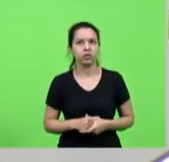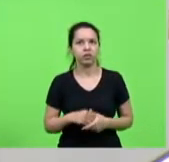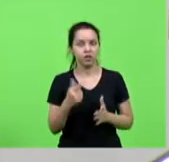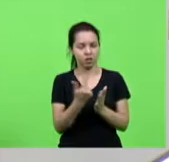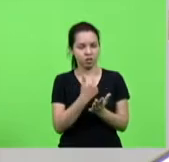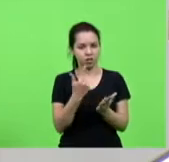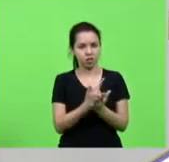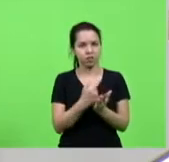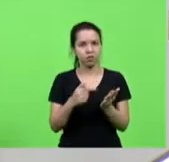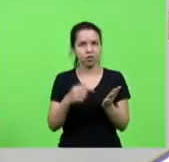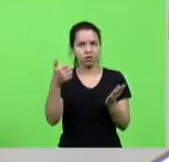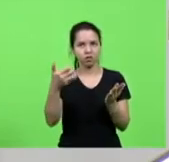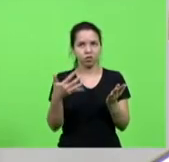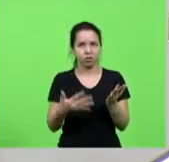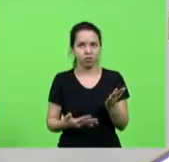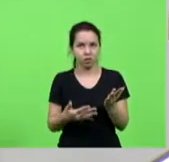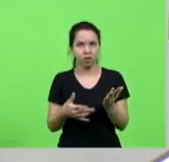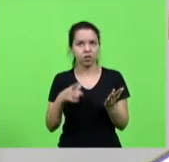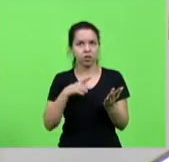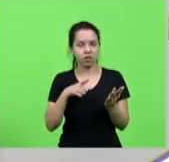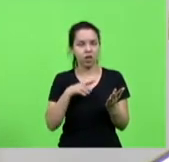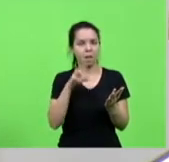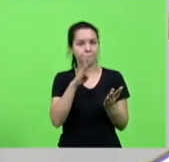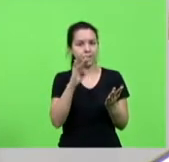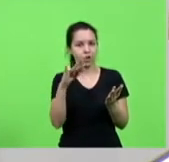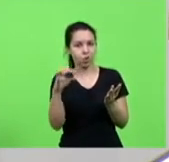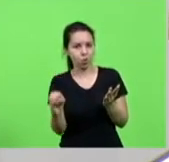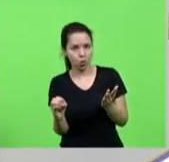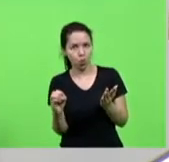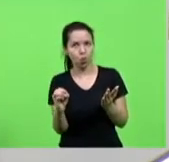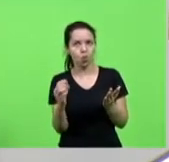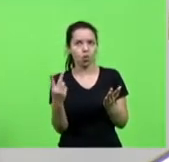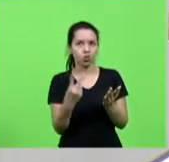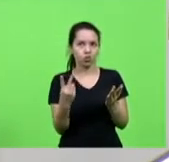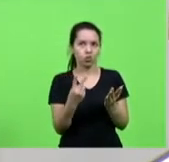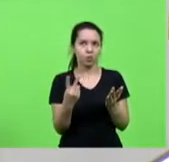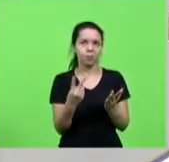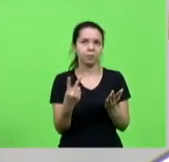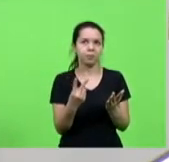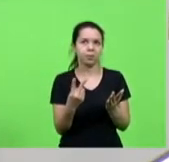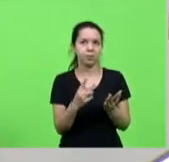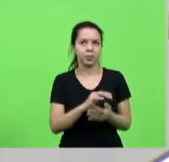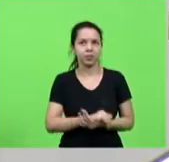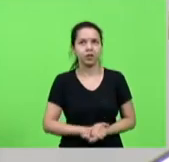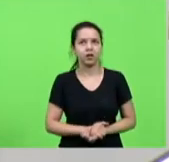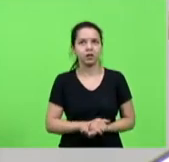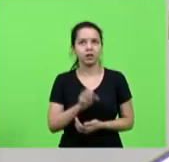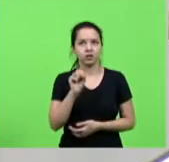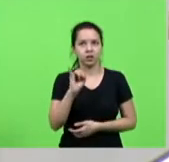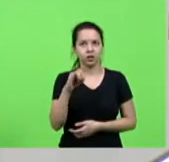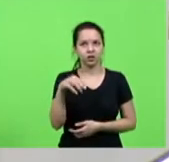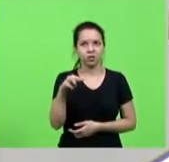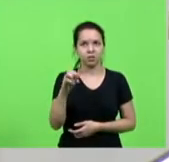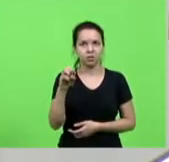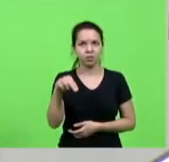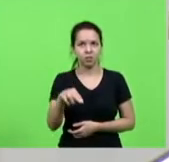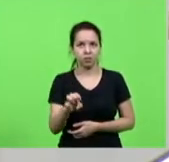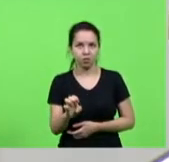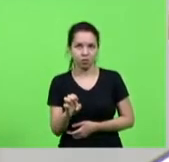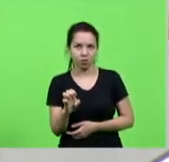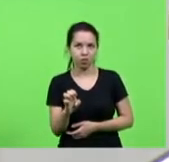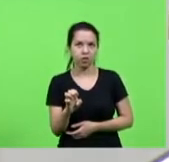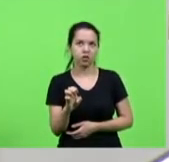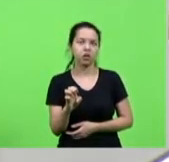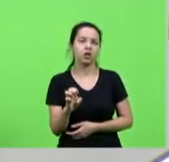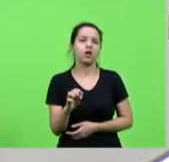Perigosa, nós temos uma biografia dupla de Simone de Beauvoir e do seu amante, que ela não quis casar com ele, então é seu amante, né? Até a